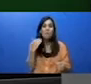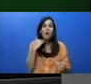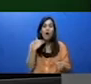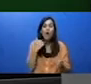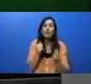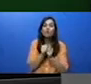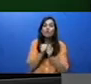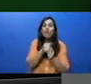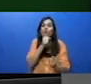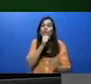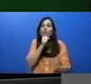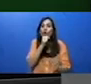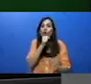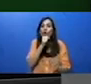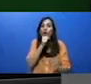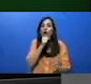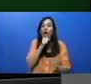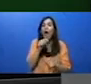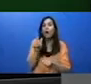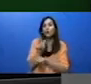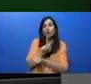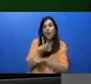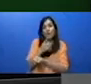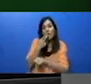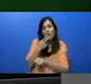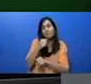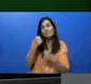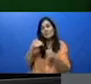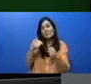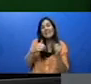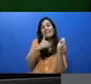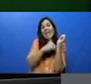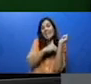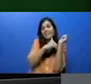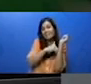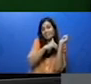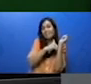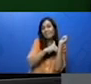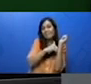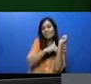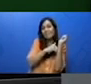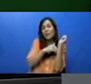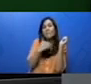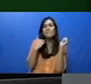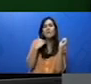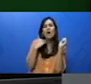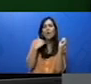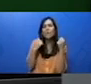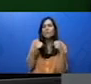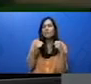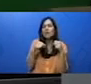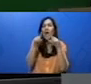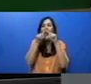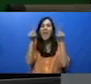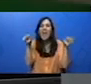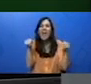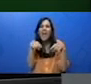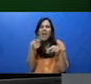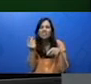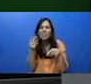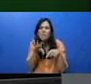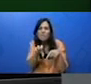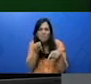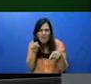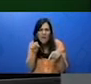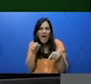que ela precisaria criar uma senha para acessar sua conta no caixa eletrônico. A senha deveria ter qualquer